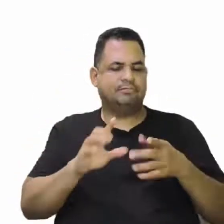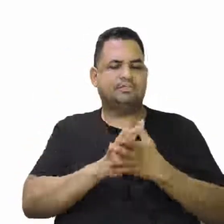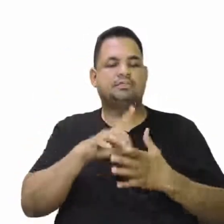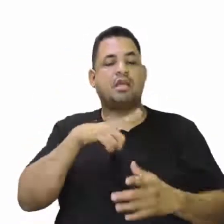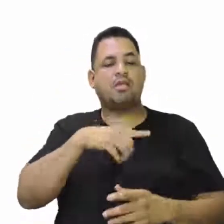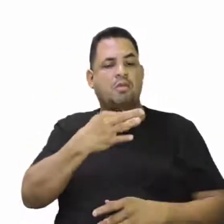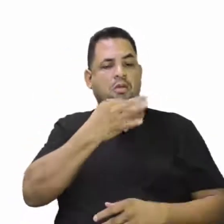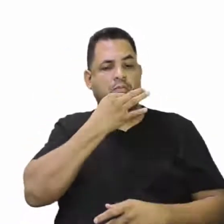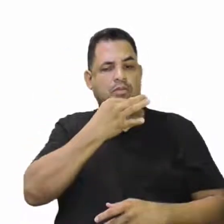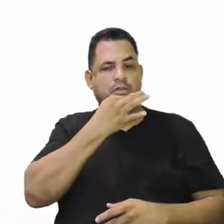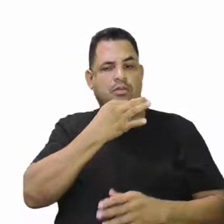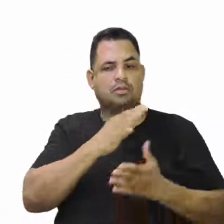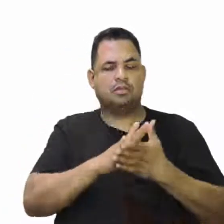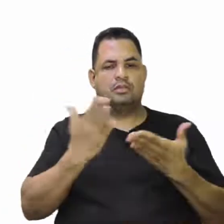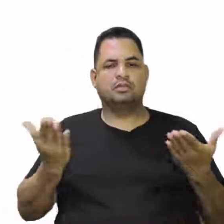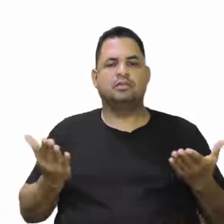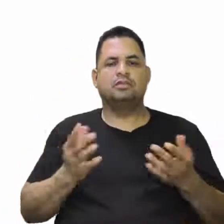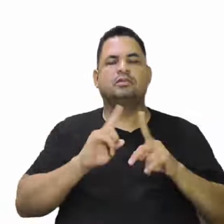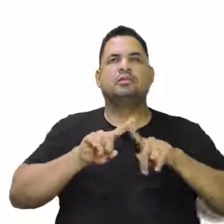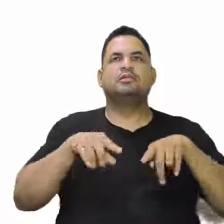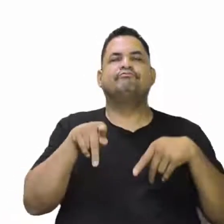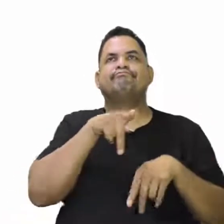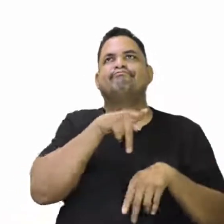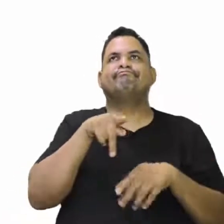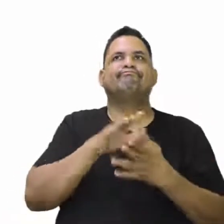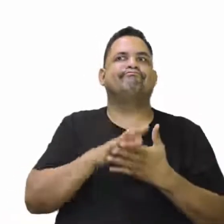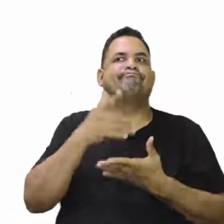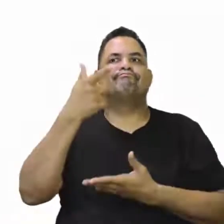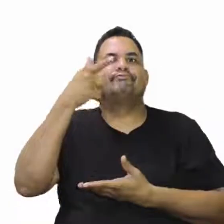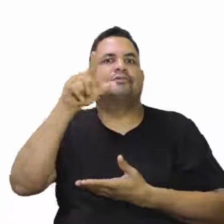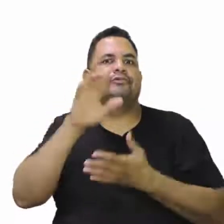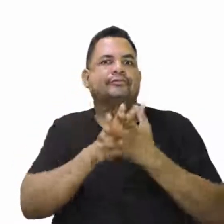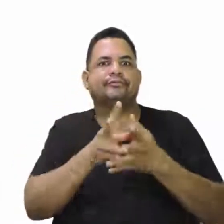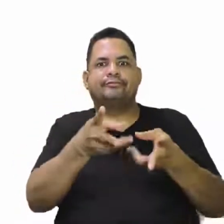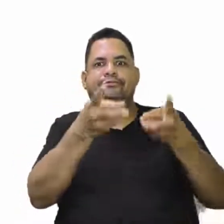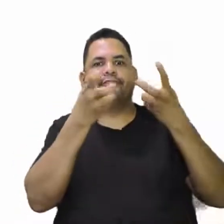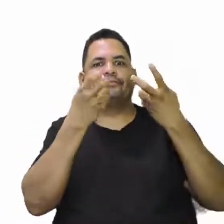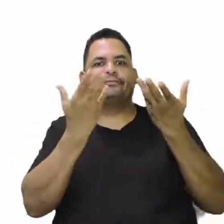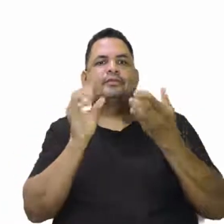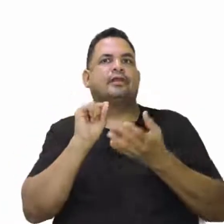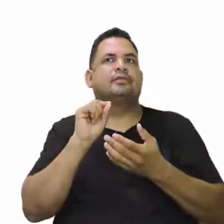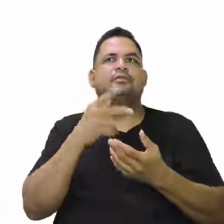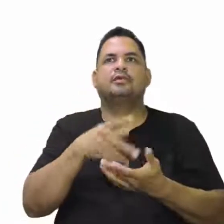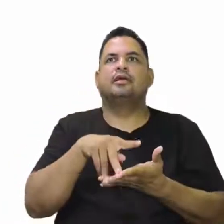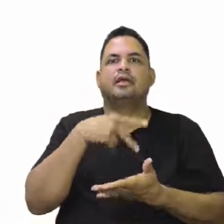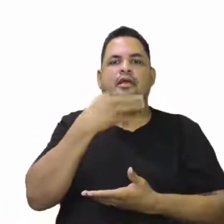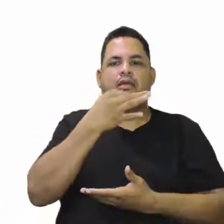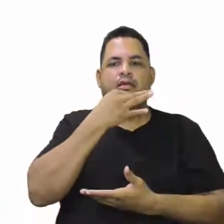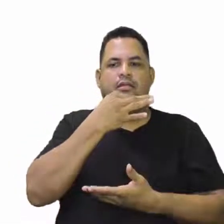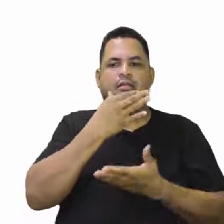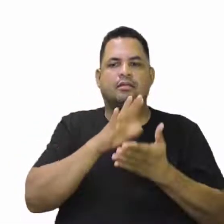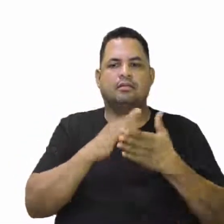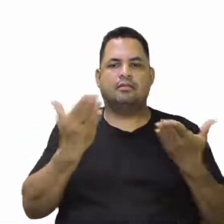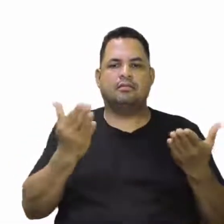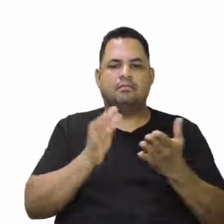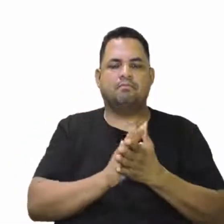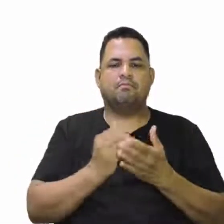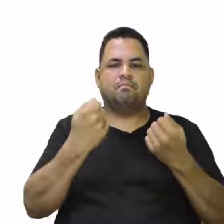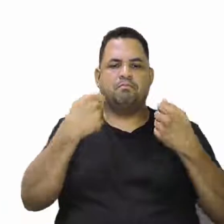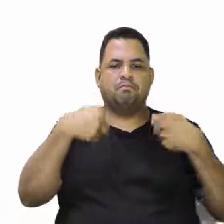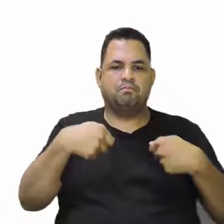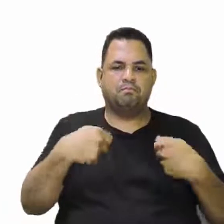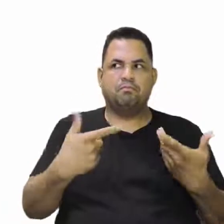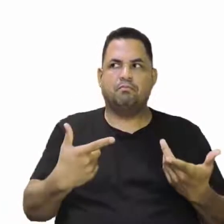crítica. Ah, mas professoras, eu não estou conseguindo enxergar essa crítica aí. Pode analisar,